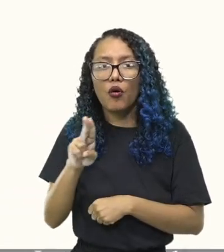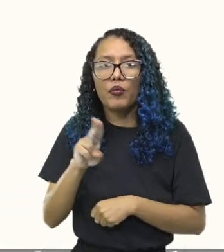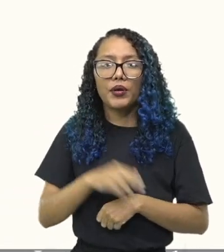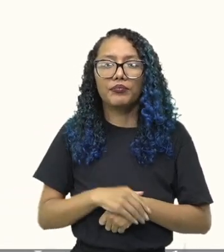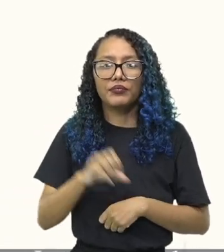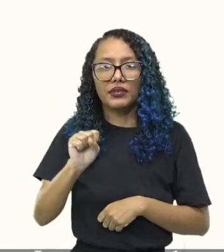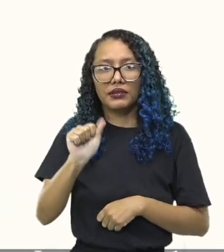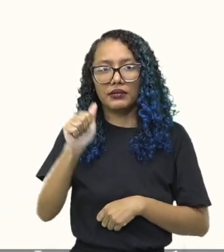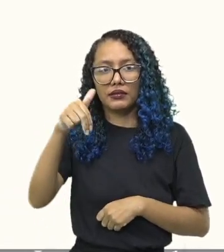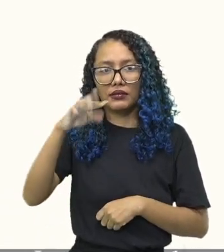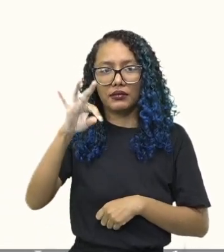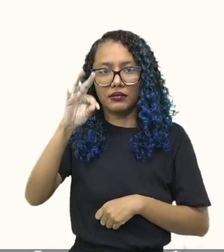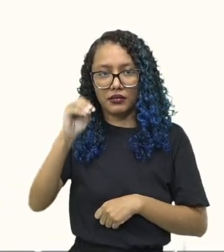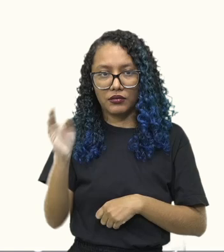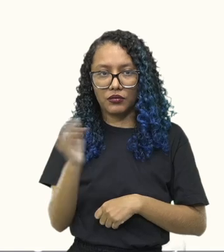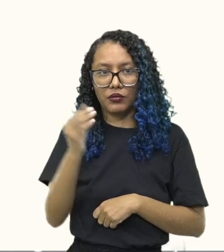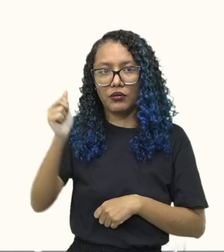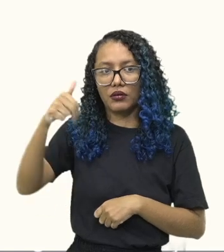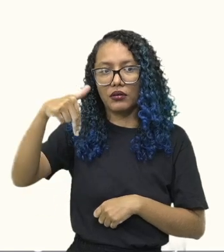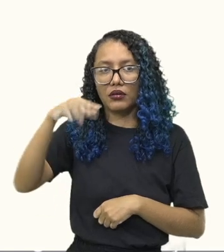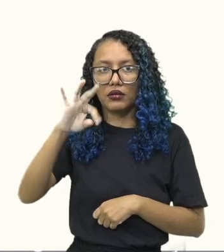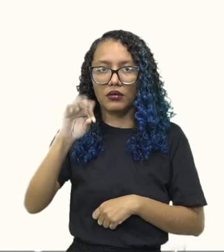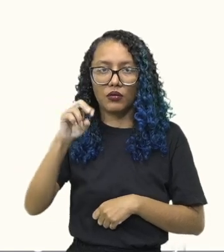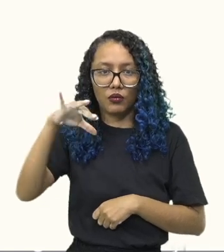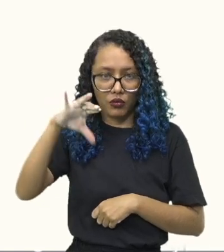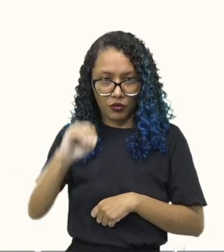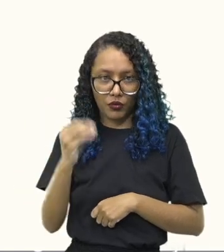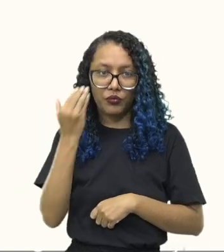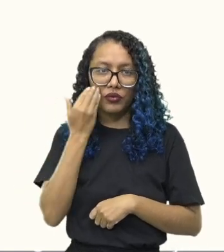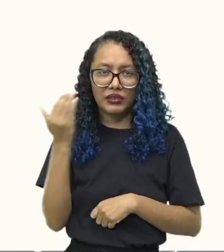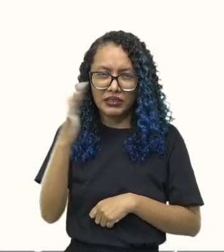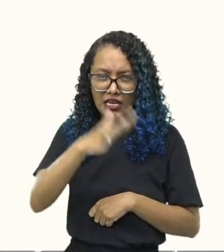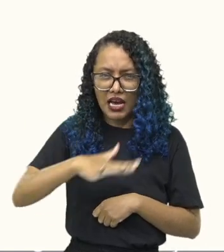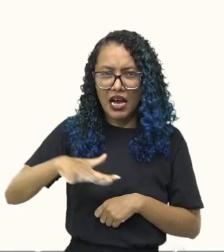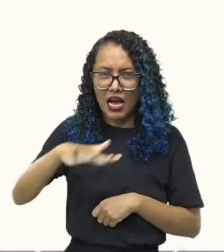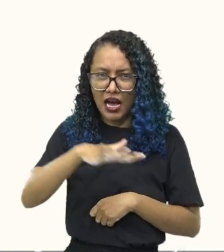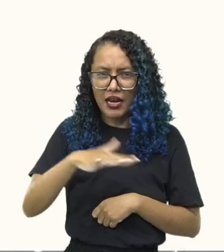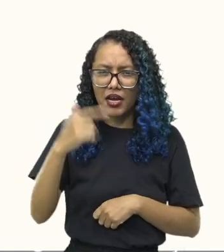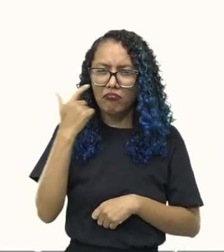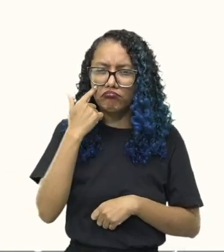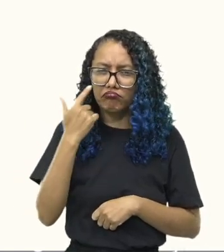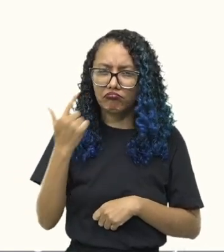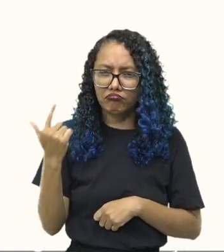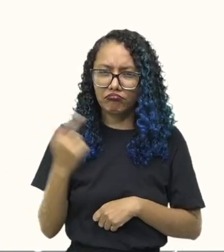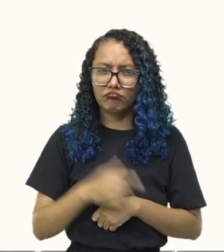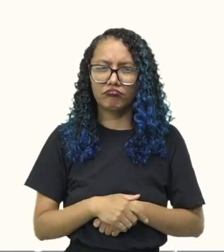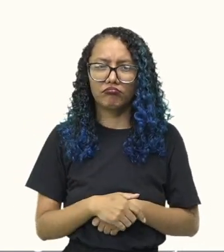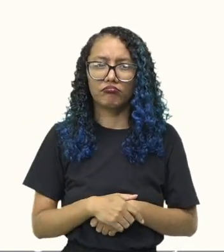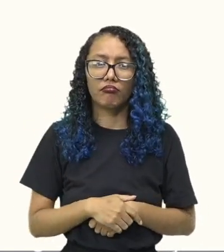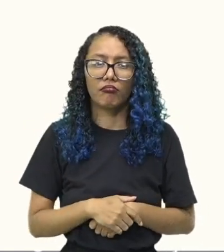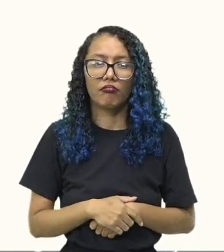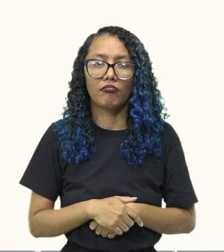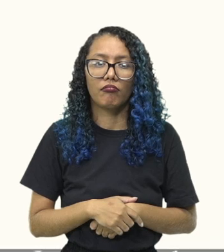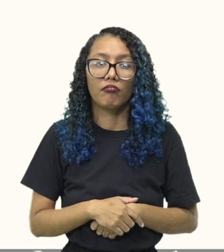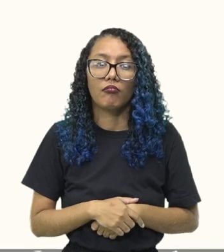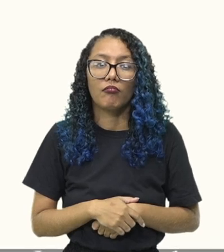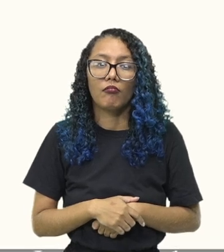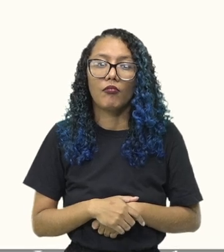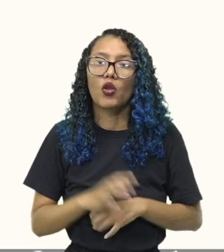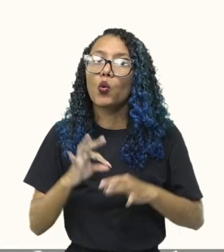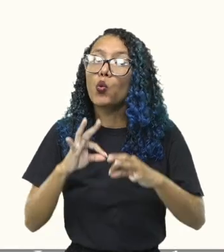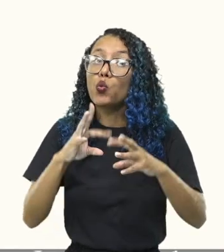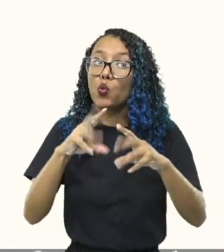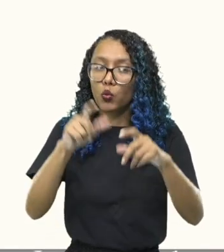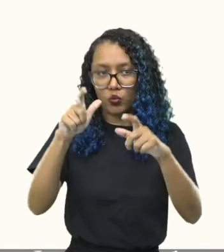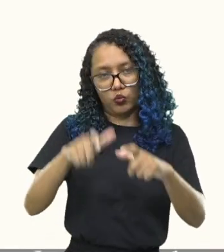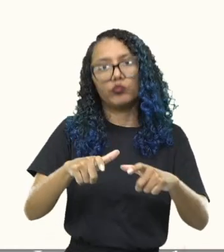essa área que está em destaque, tá bom? Essa área em destaque é toda essa categoria, toda essa